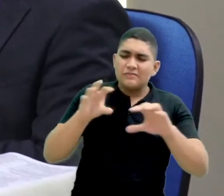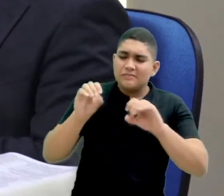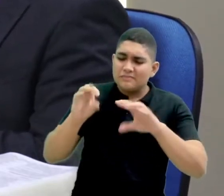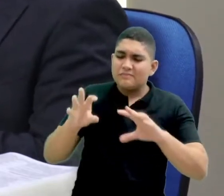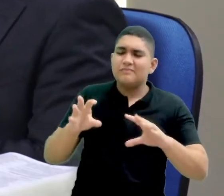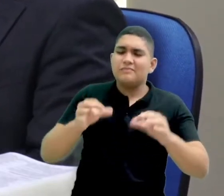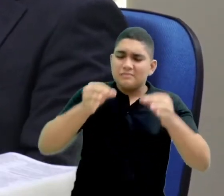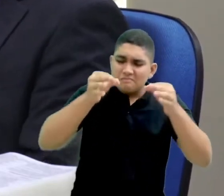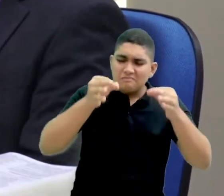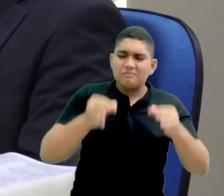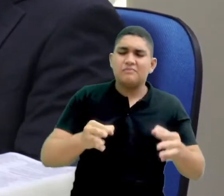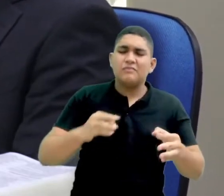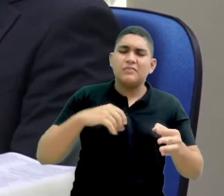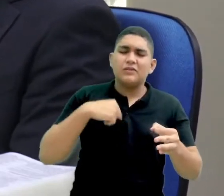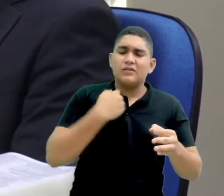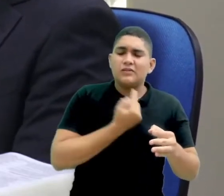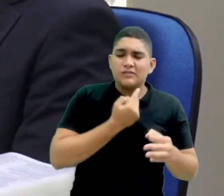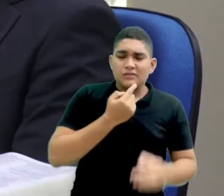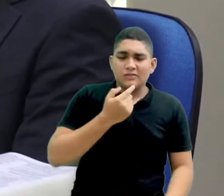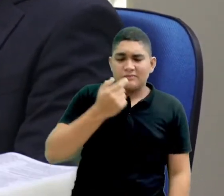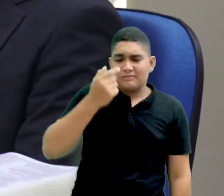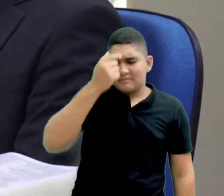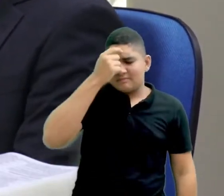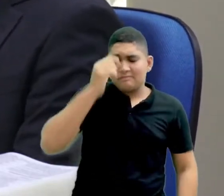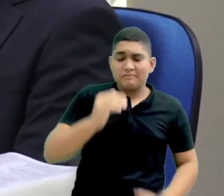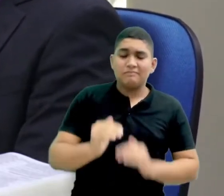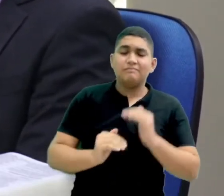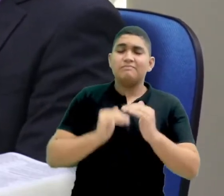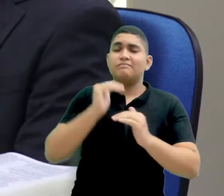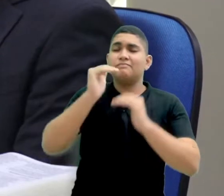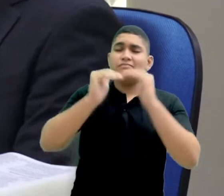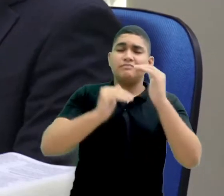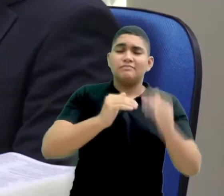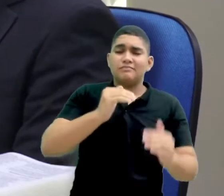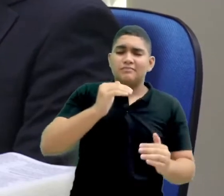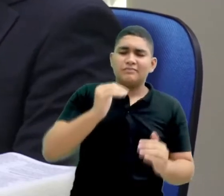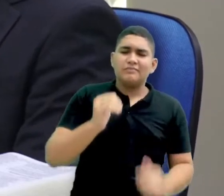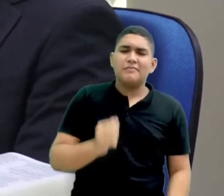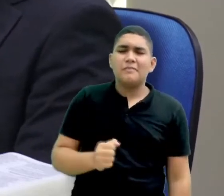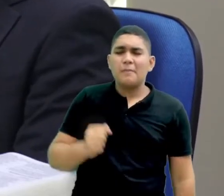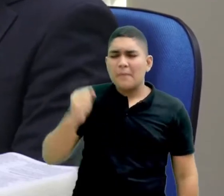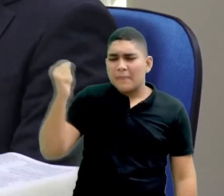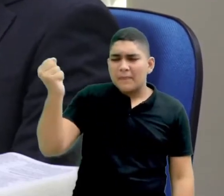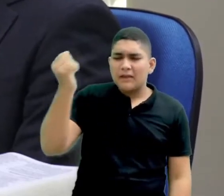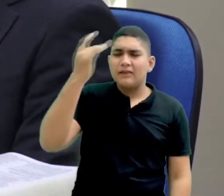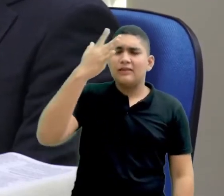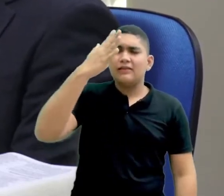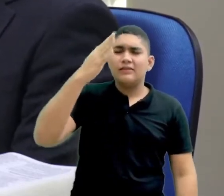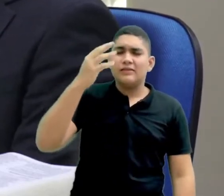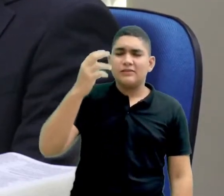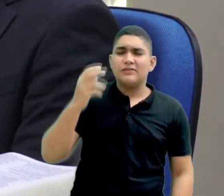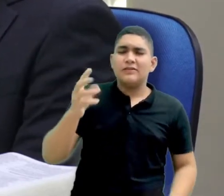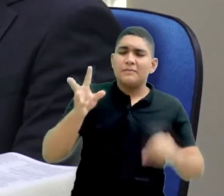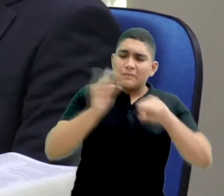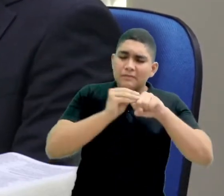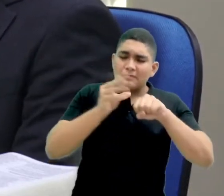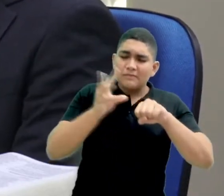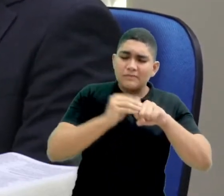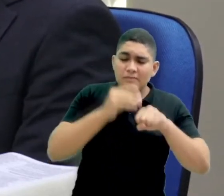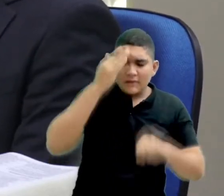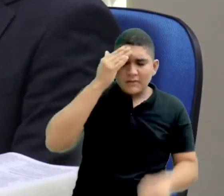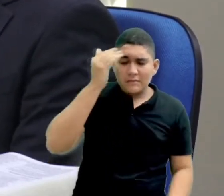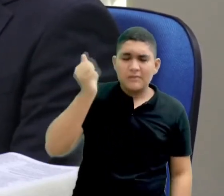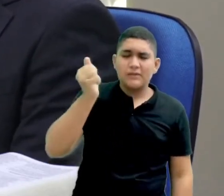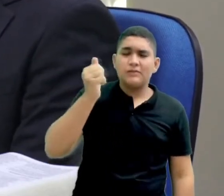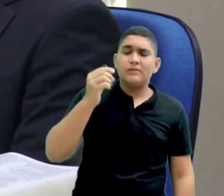ó Pai. Que possamos ser edificados em Ti, crescendo em graça, em conhecimento, sabendo, ó Senhor, que Tu nos